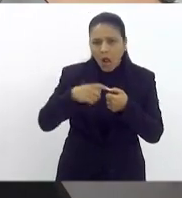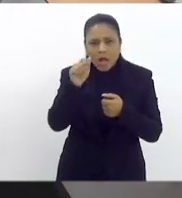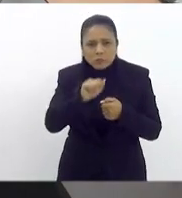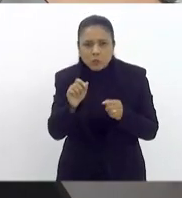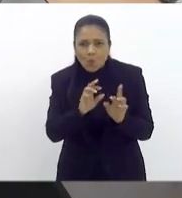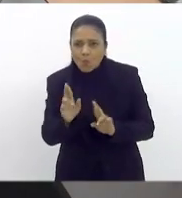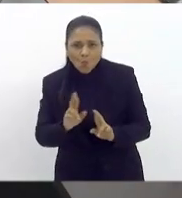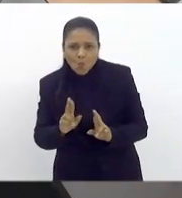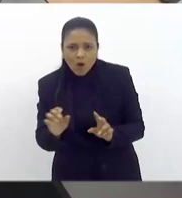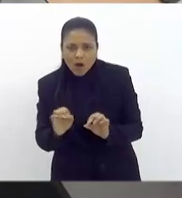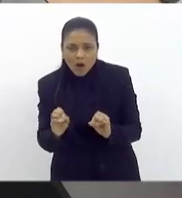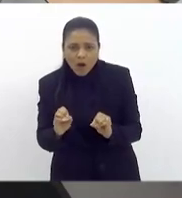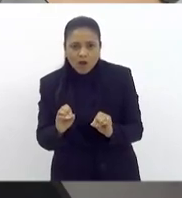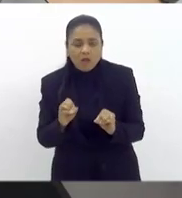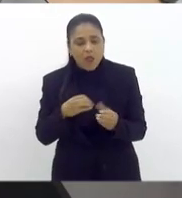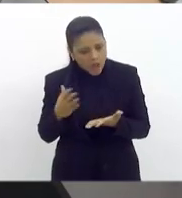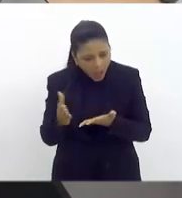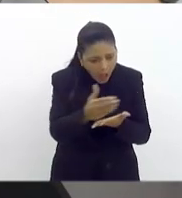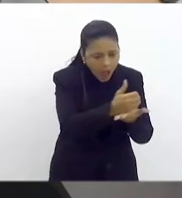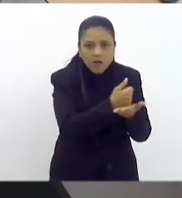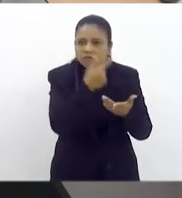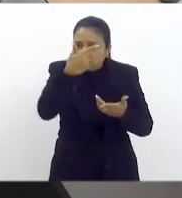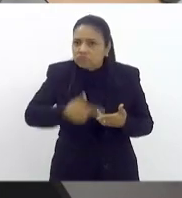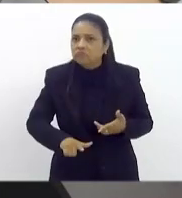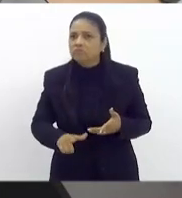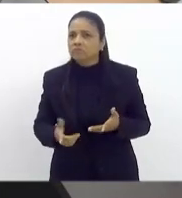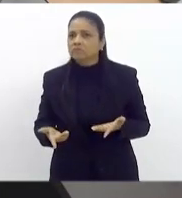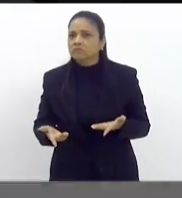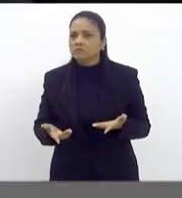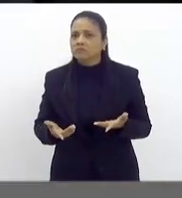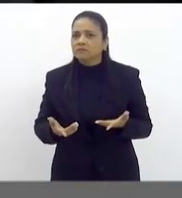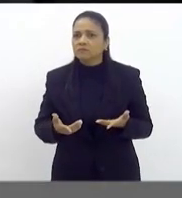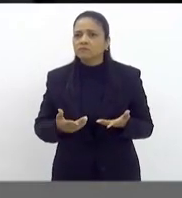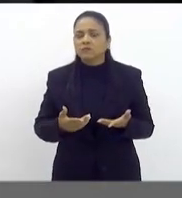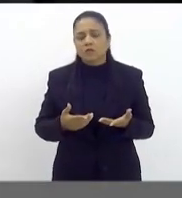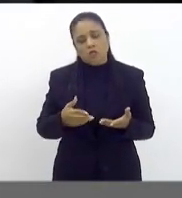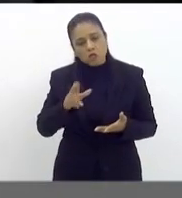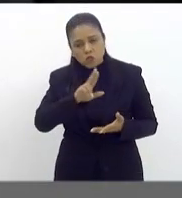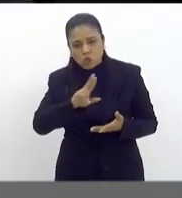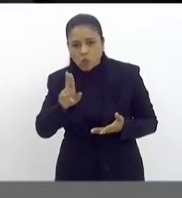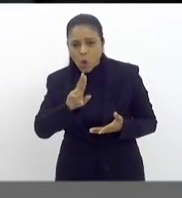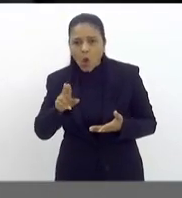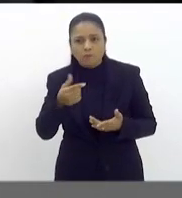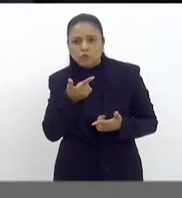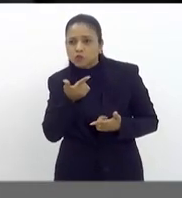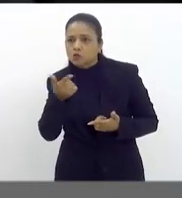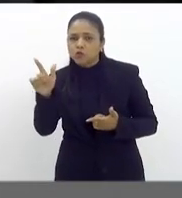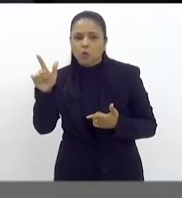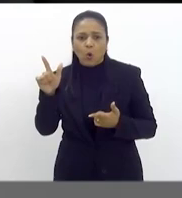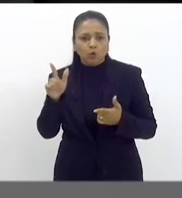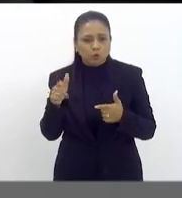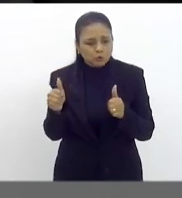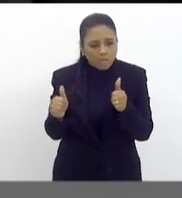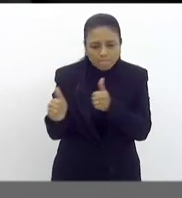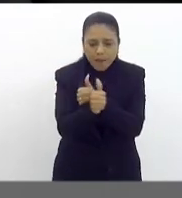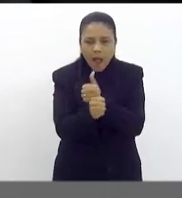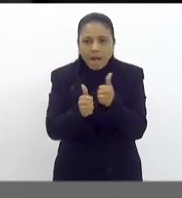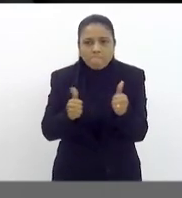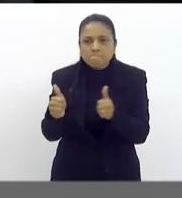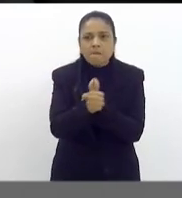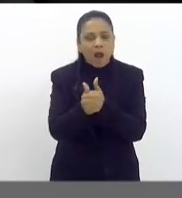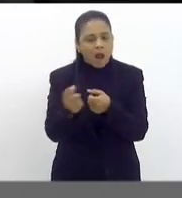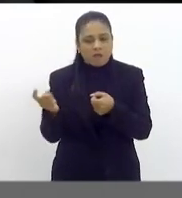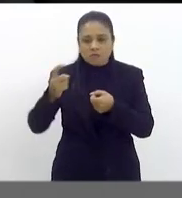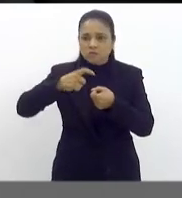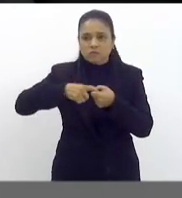assim. Portanto, está claro que ele arrecada em nome de terceiros, música de terceiros que não são associados. E, uma vez